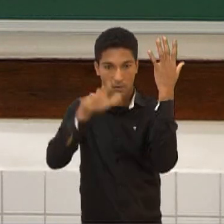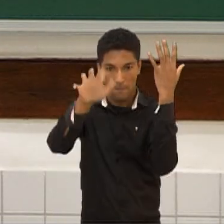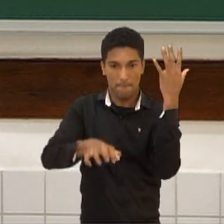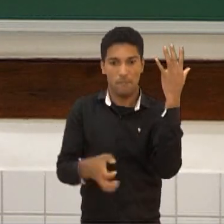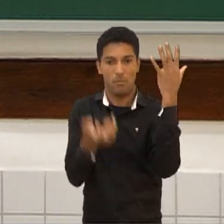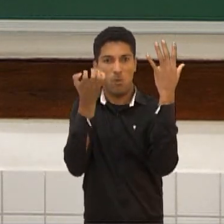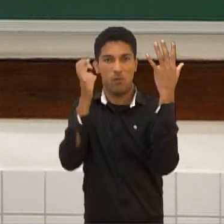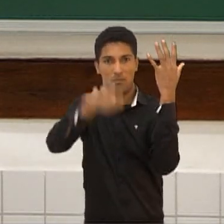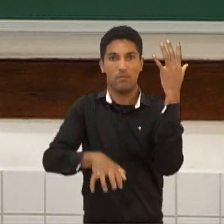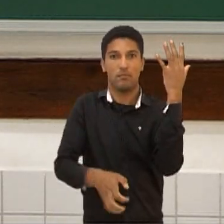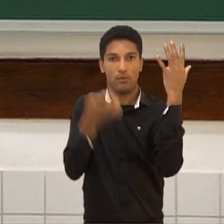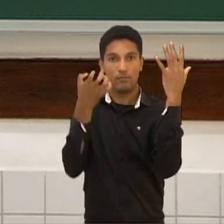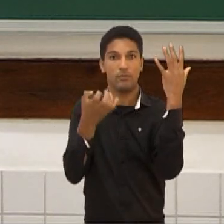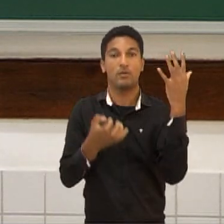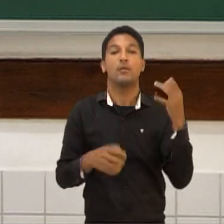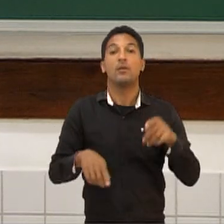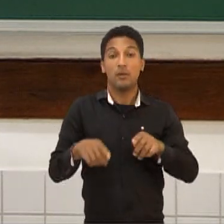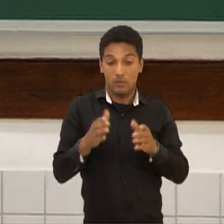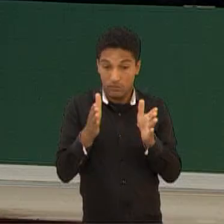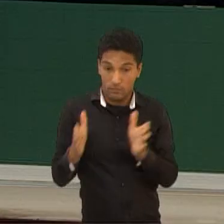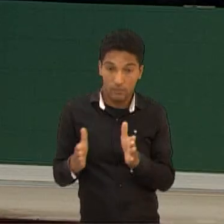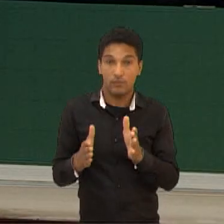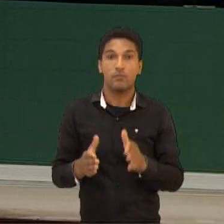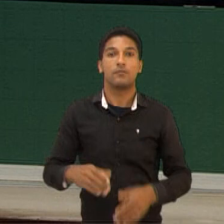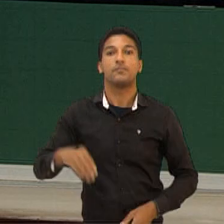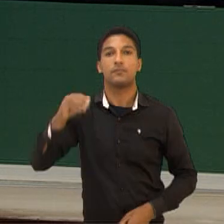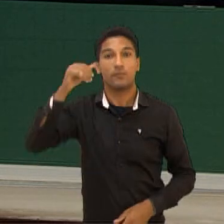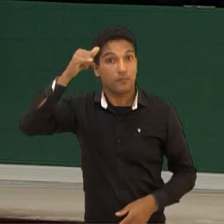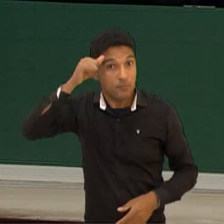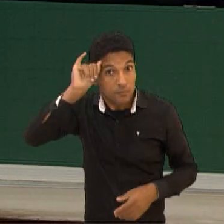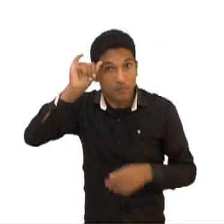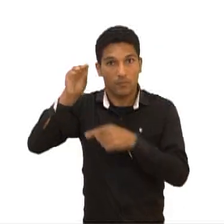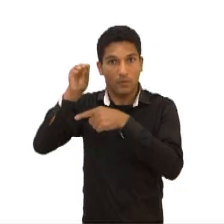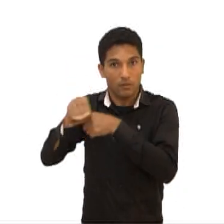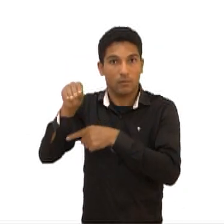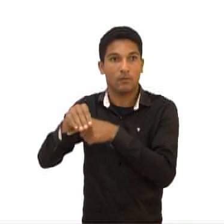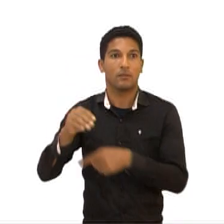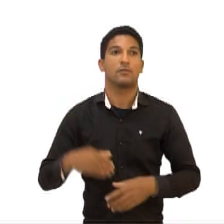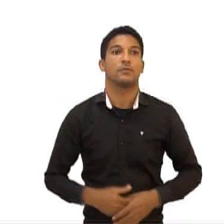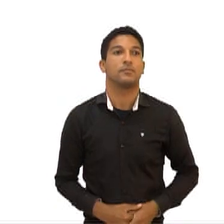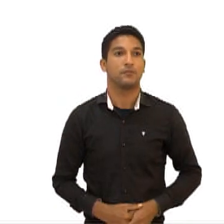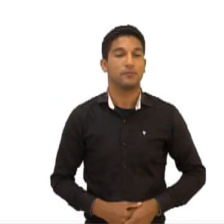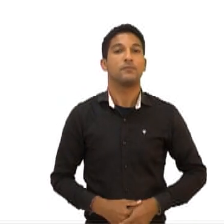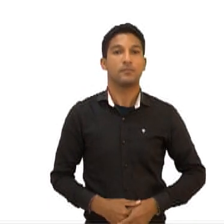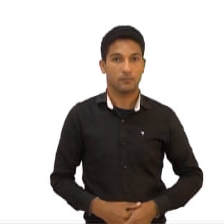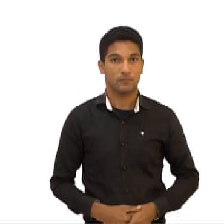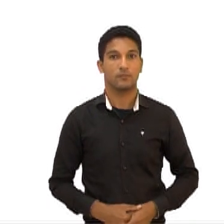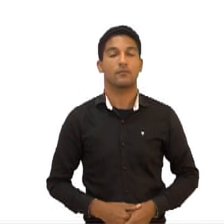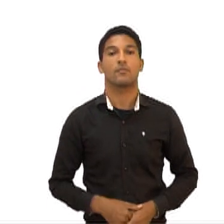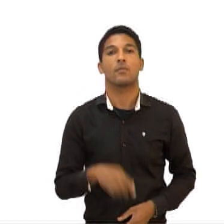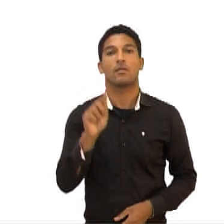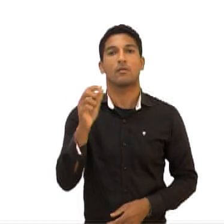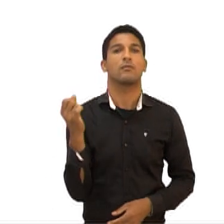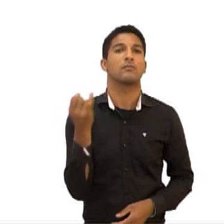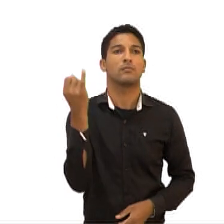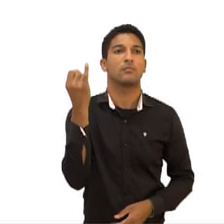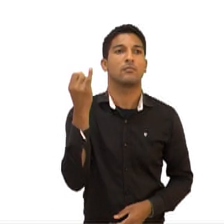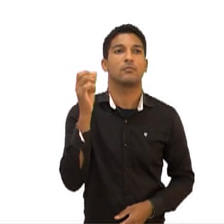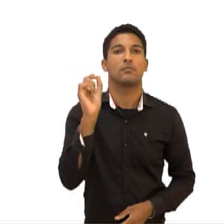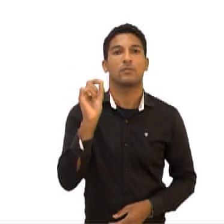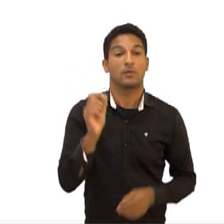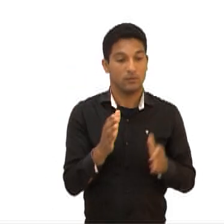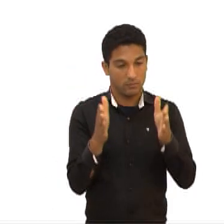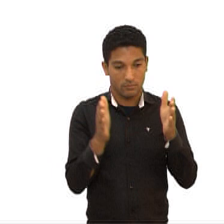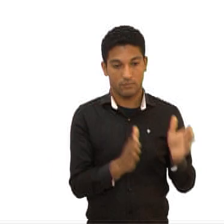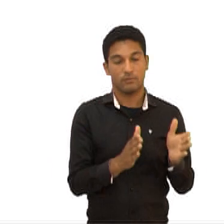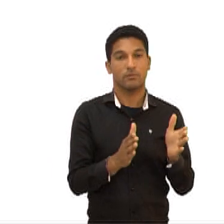Vamos aos objetivos da nossa aula. Nós vamos conhecer as atividades do primeiro setor da economia do continente asiático e a importância desse setor